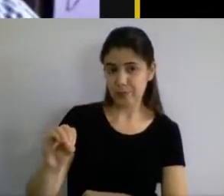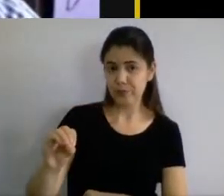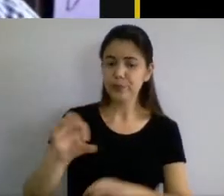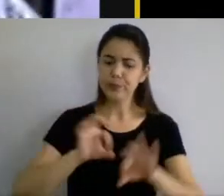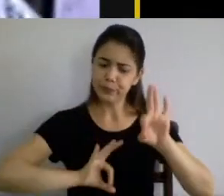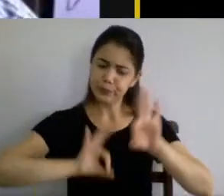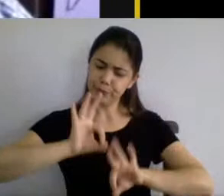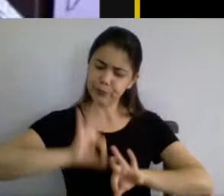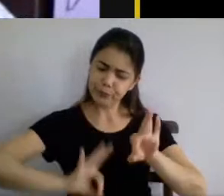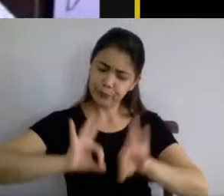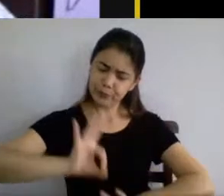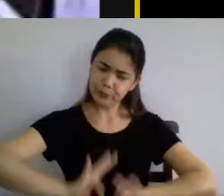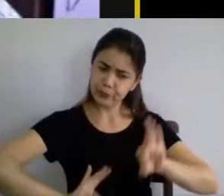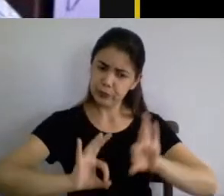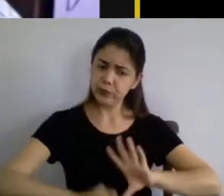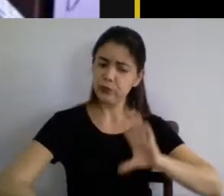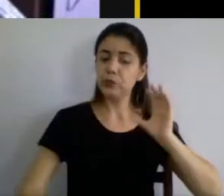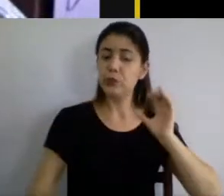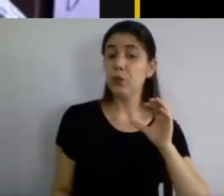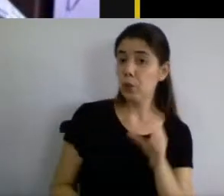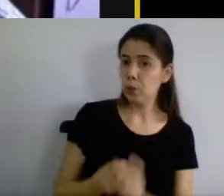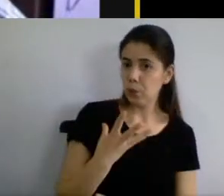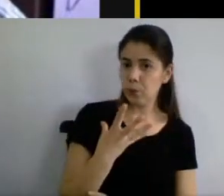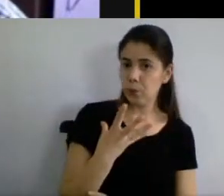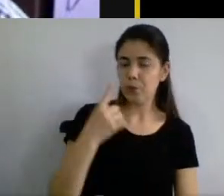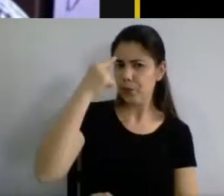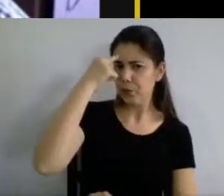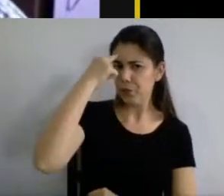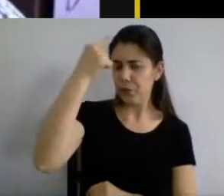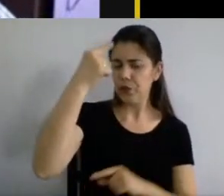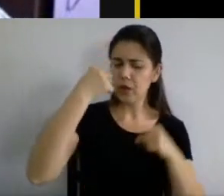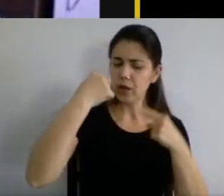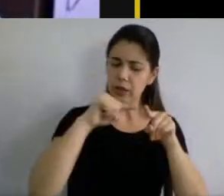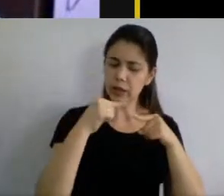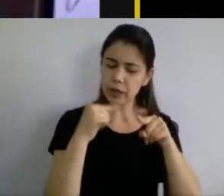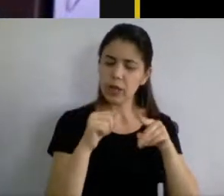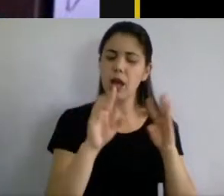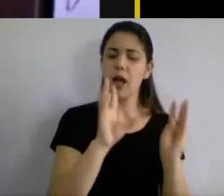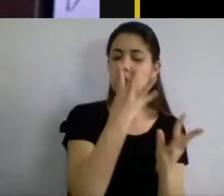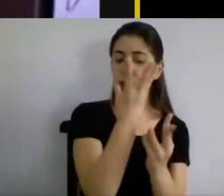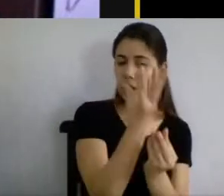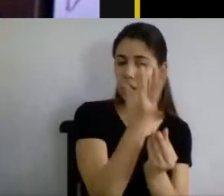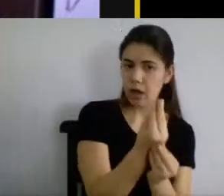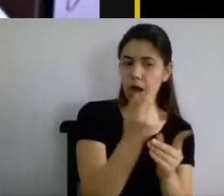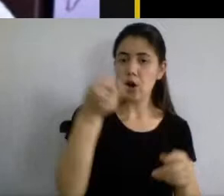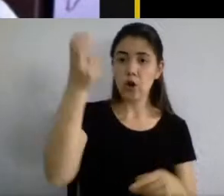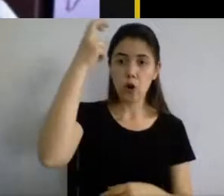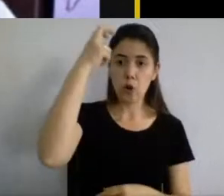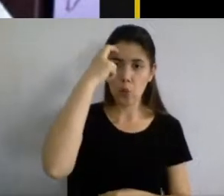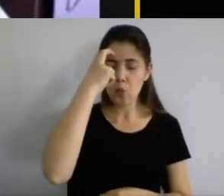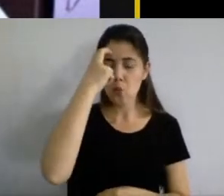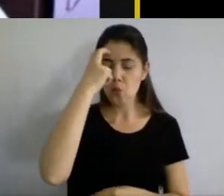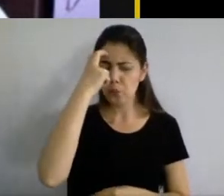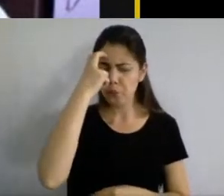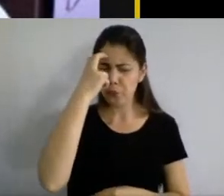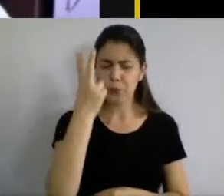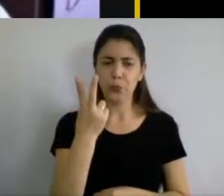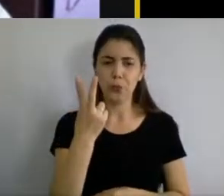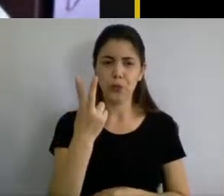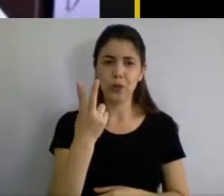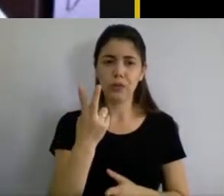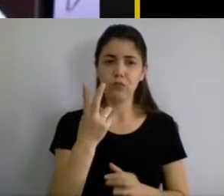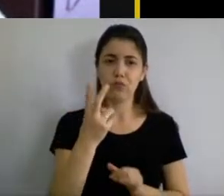de invenção e de crítica nas artes e na cultura, eles foram arquivados, eles